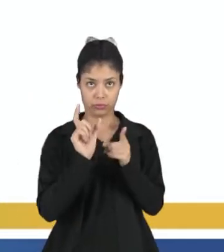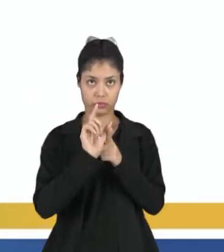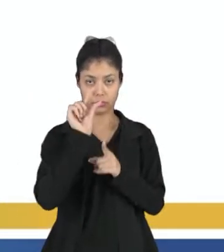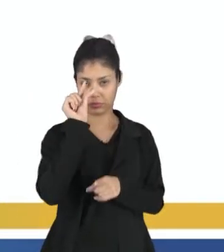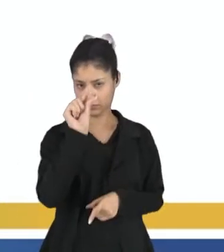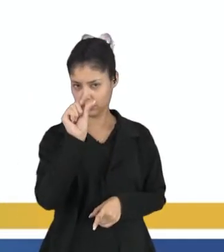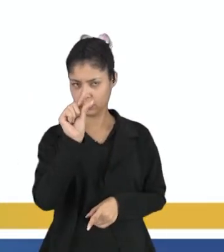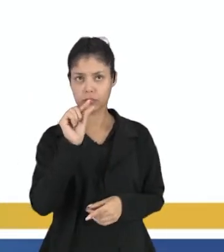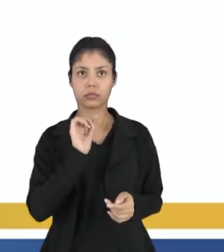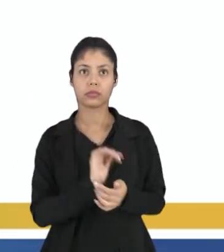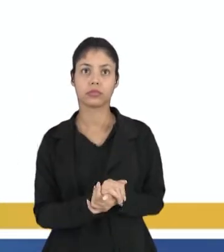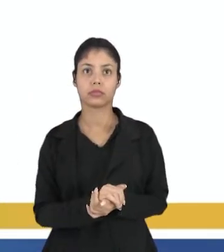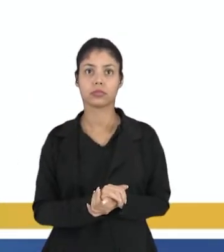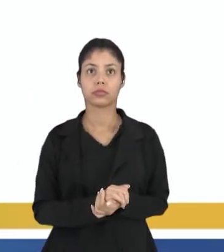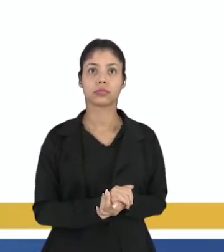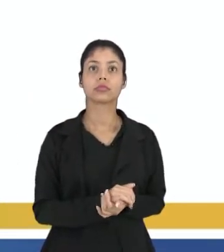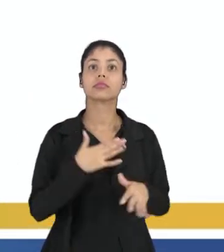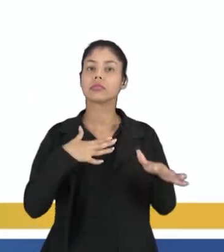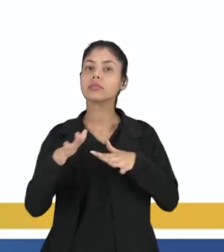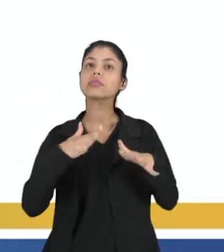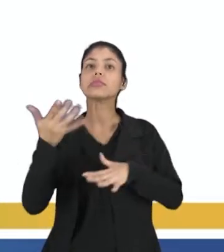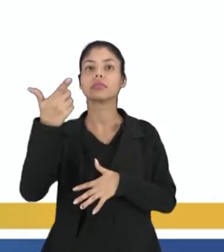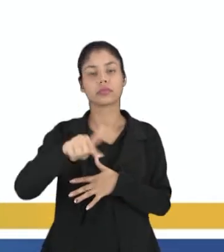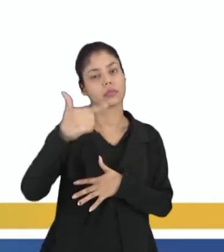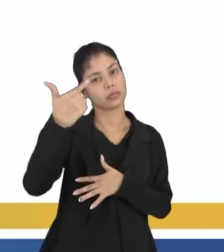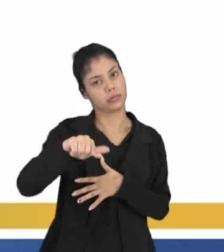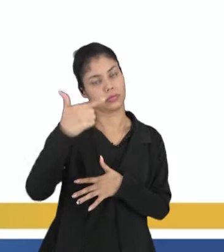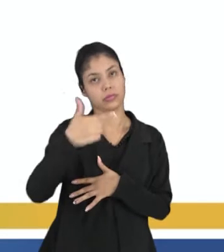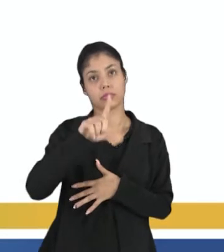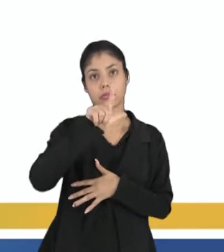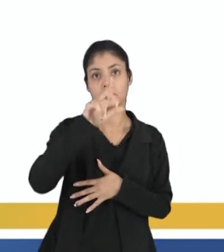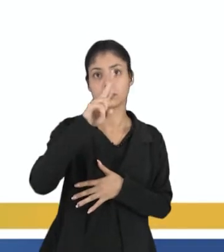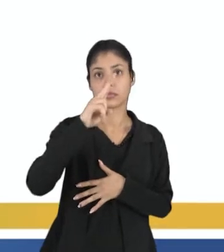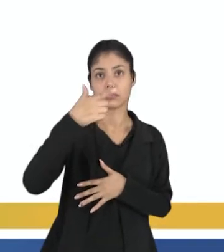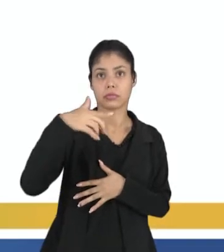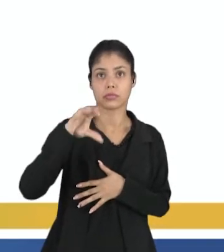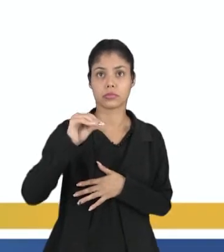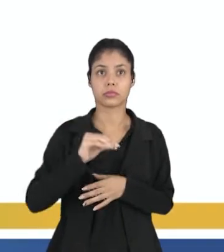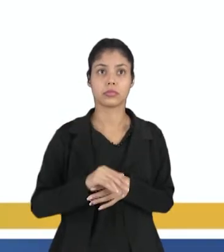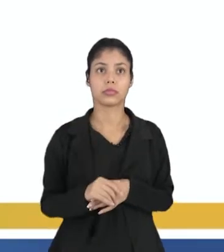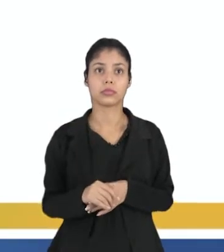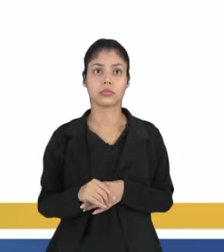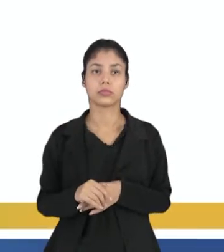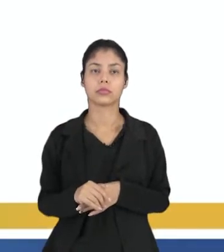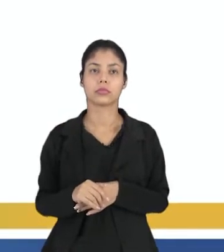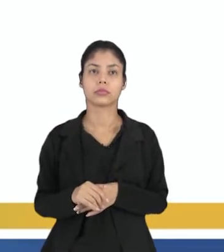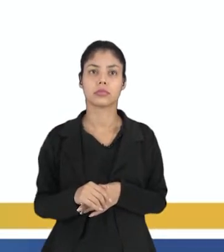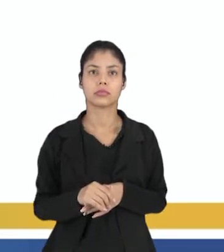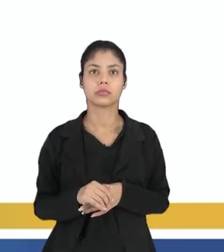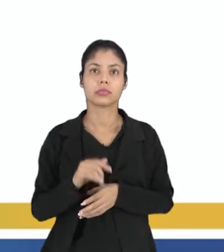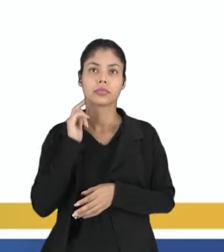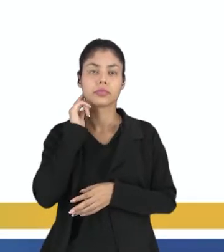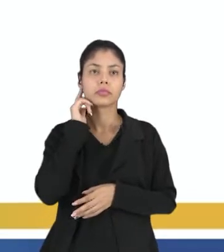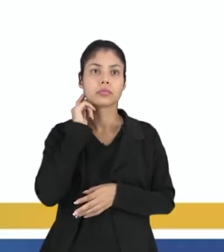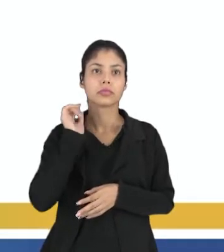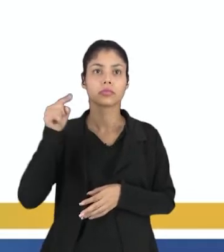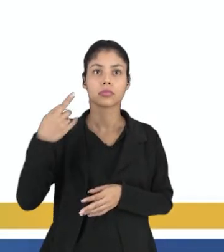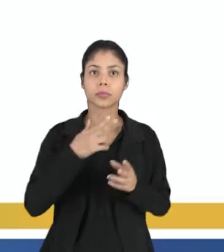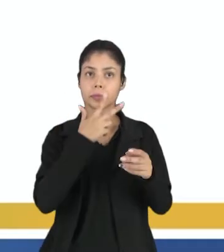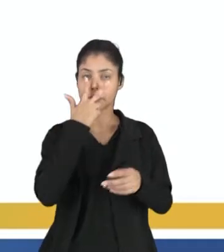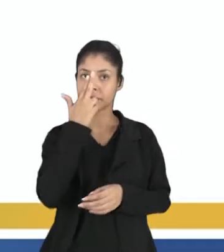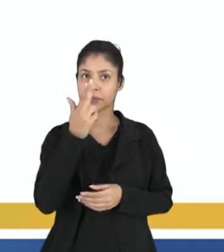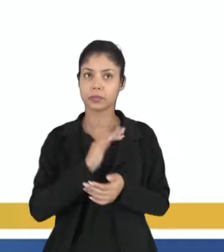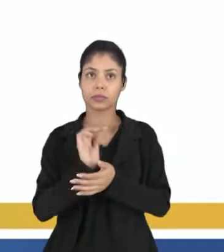outra palavra em pequena escala e em movimento de repetição, que seria a palavra luxo. Além